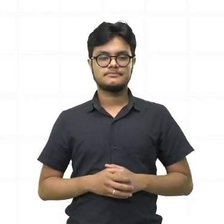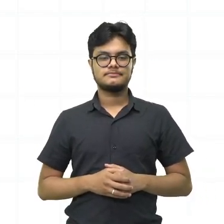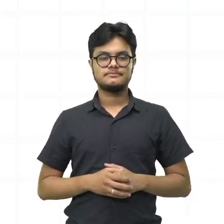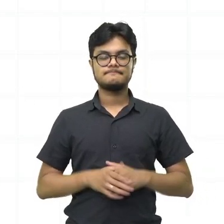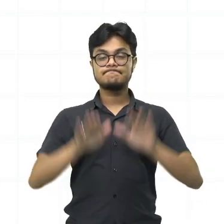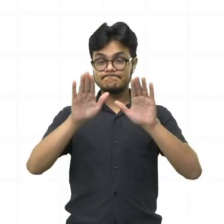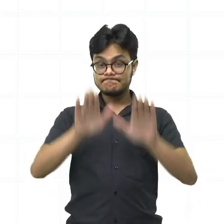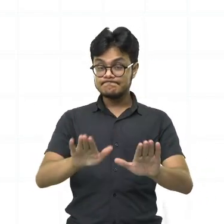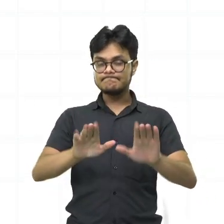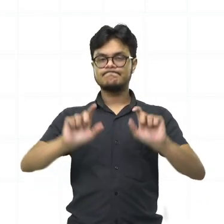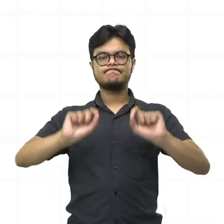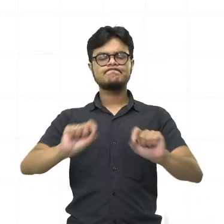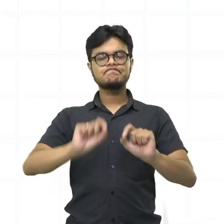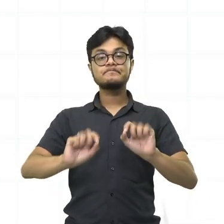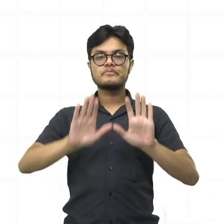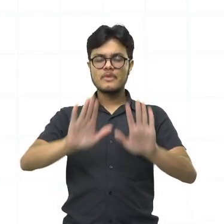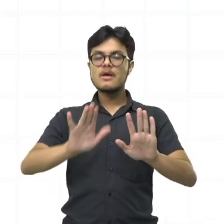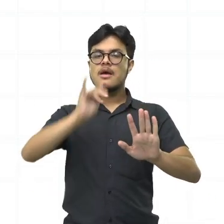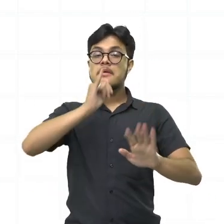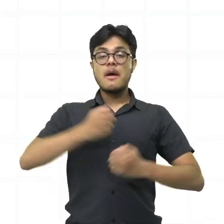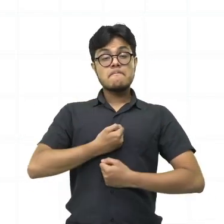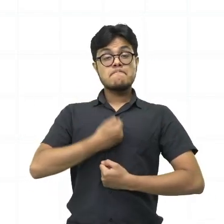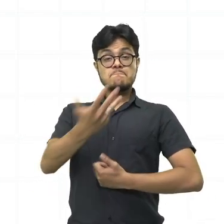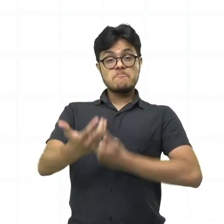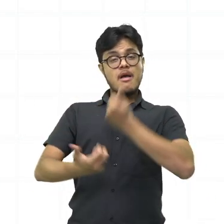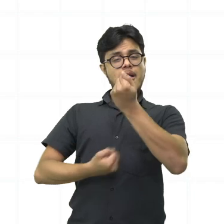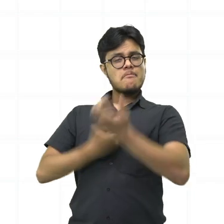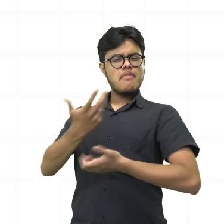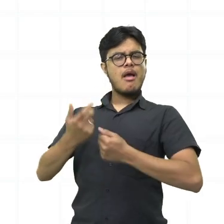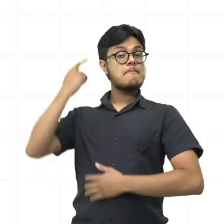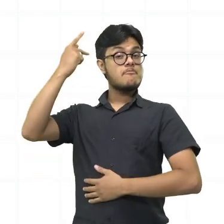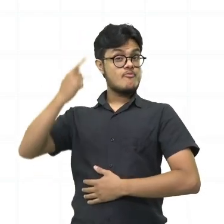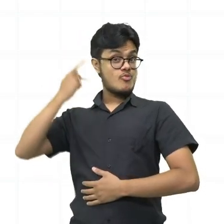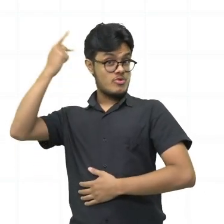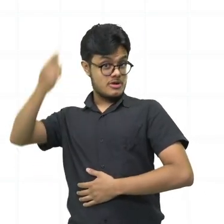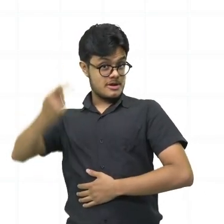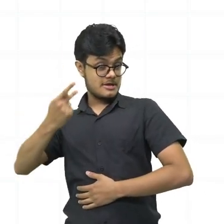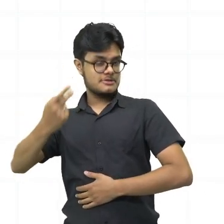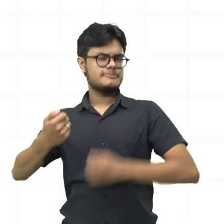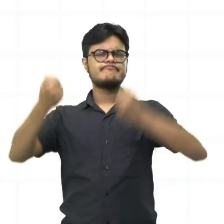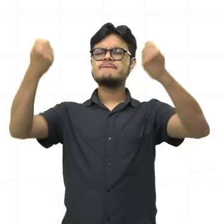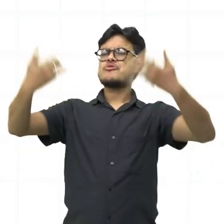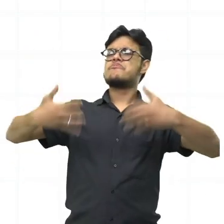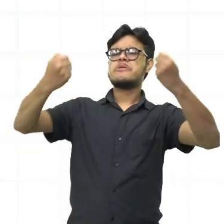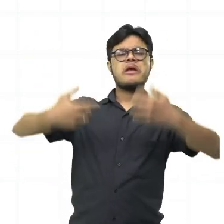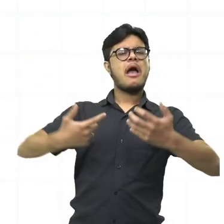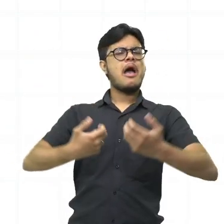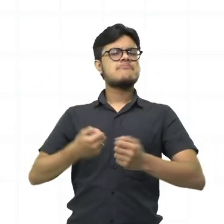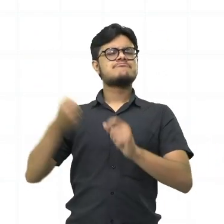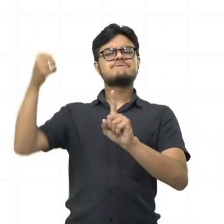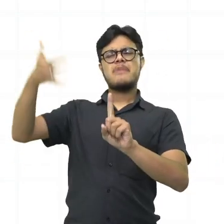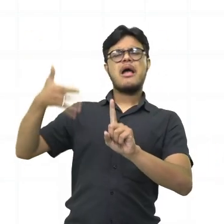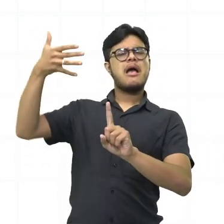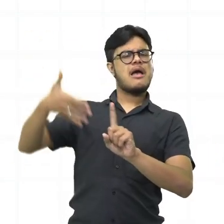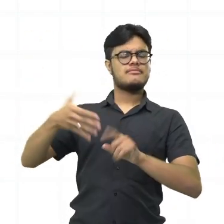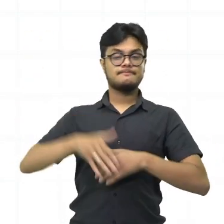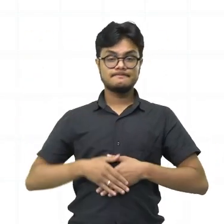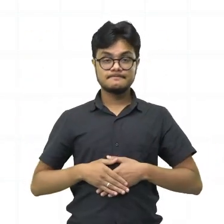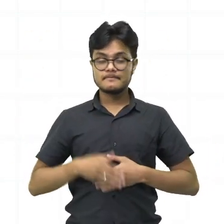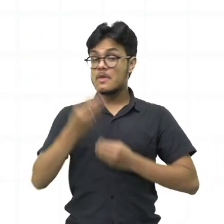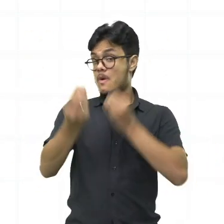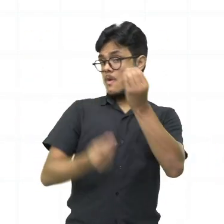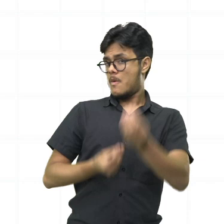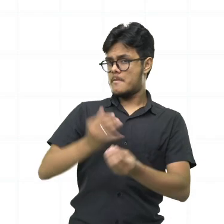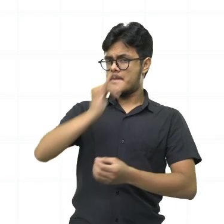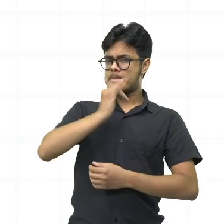O discurso político, né? O nosso primeiro tipo de texto argumentativo. Então, olha só, os discursos